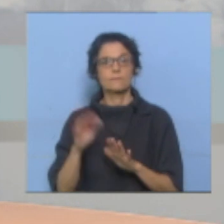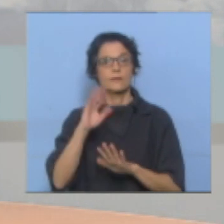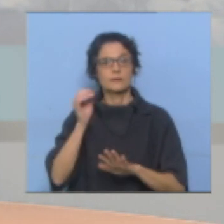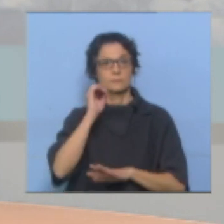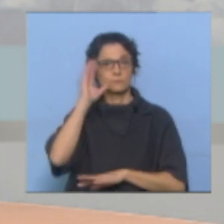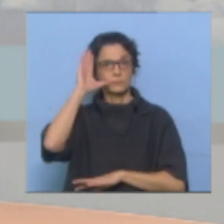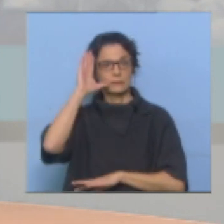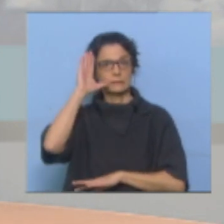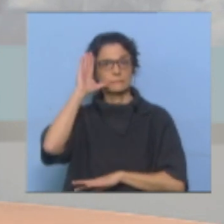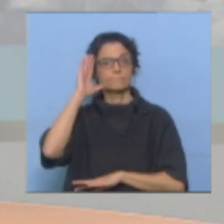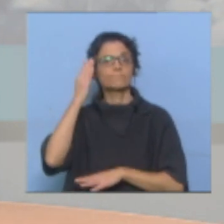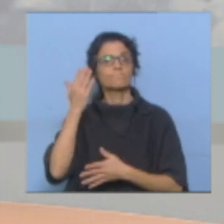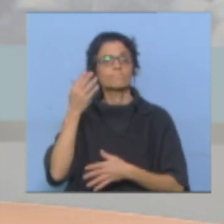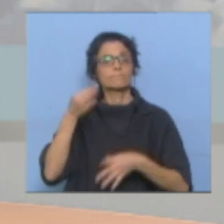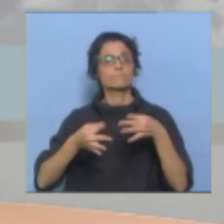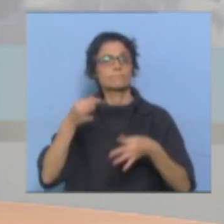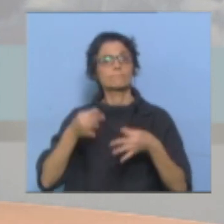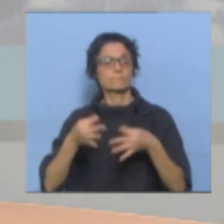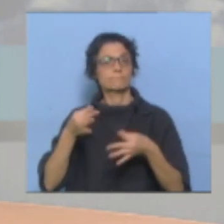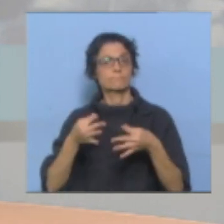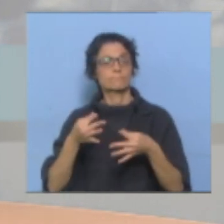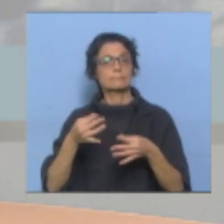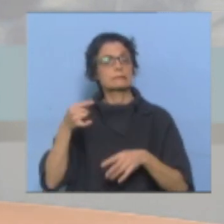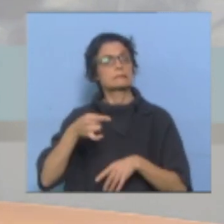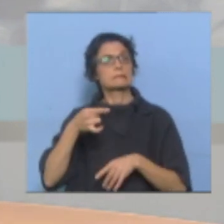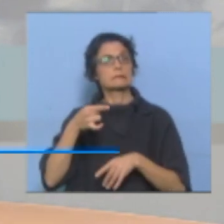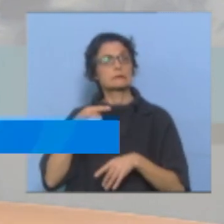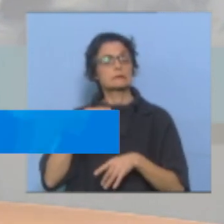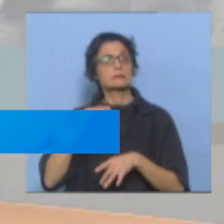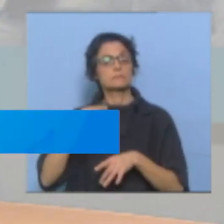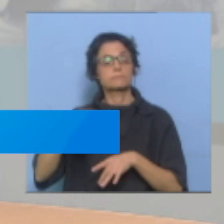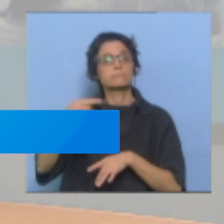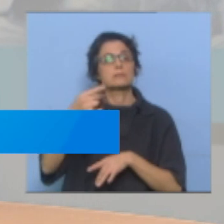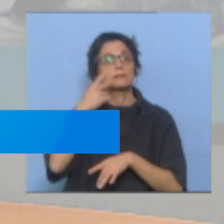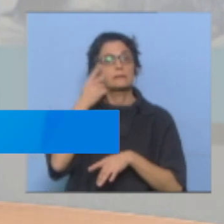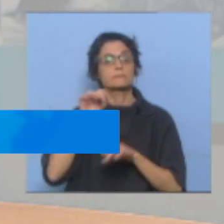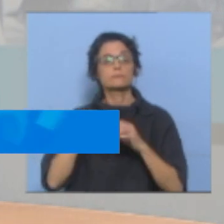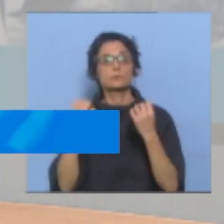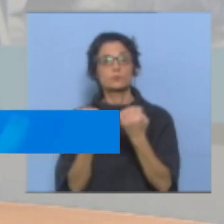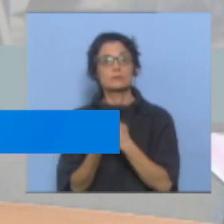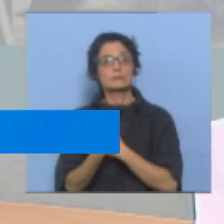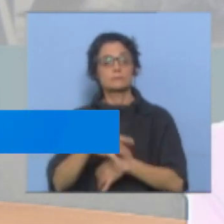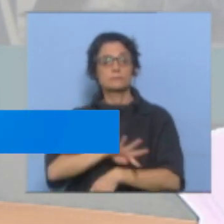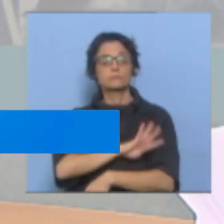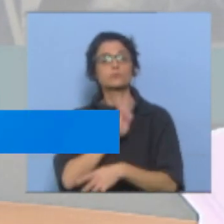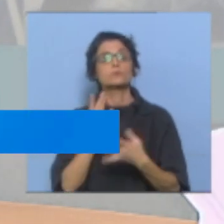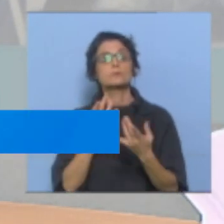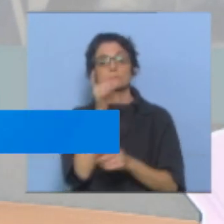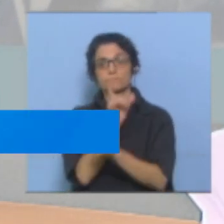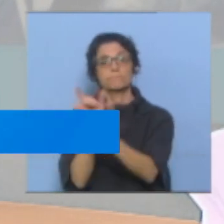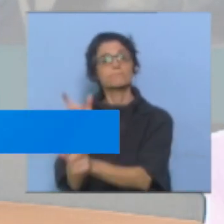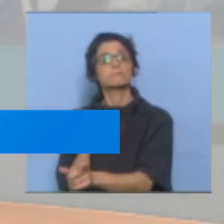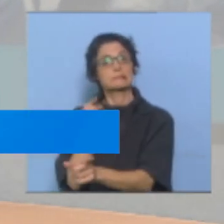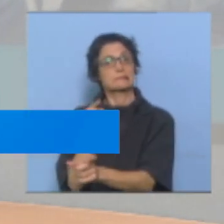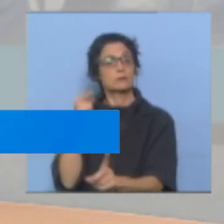Olá, boa tarde. O exercício da justiça e a sua implicação direta na vida social e emocional dos cidadãos motiva hoje a nossa